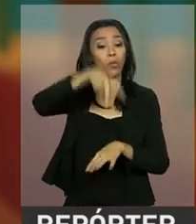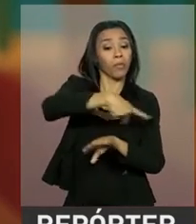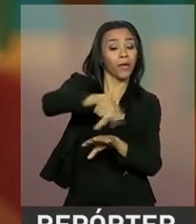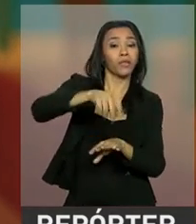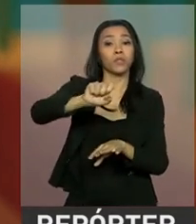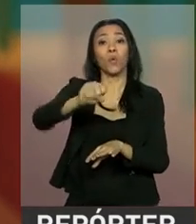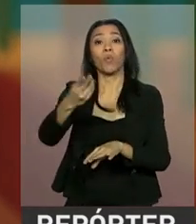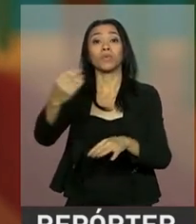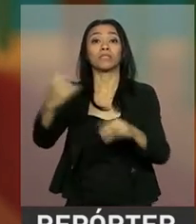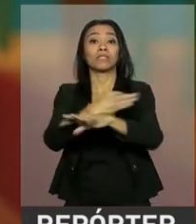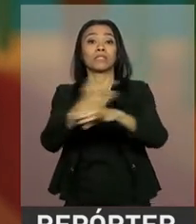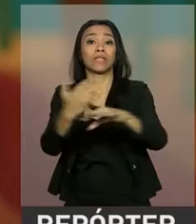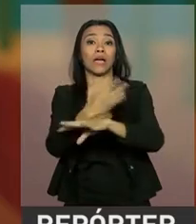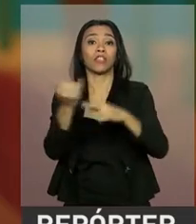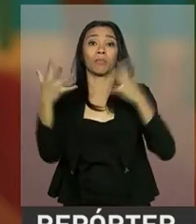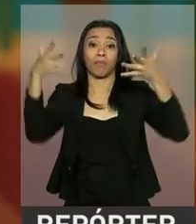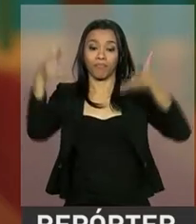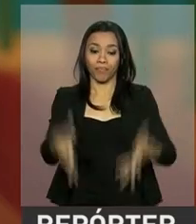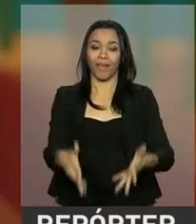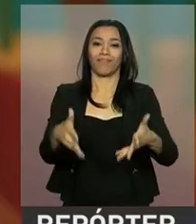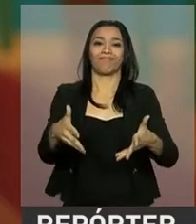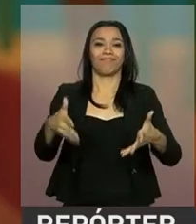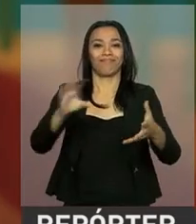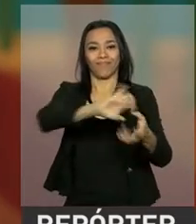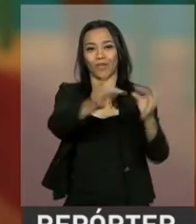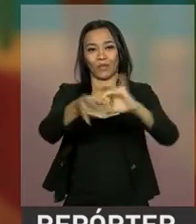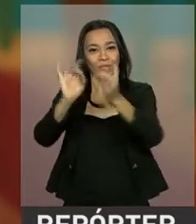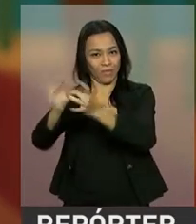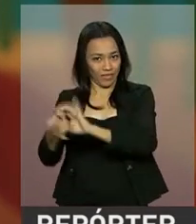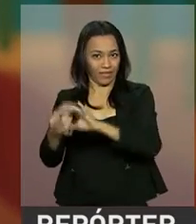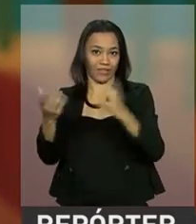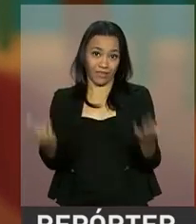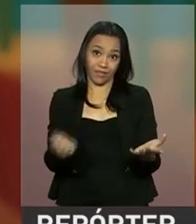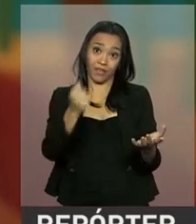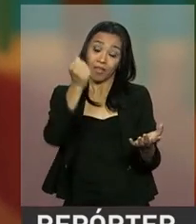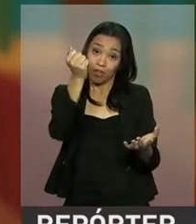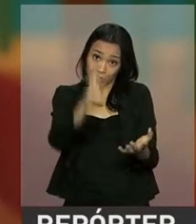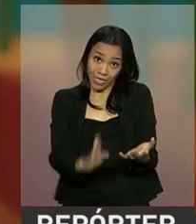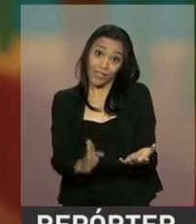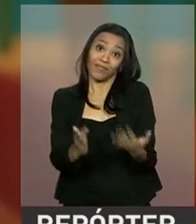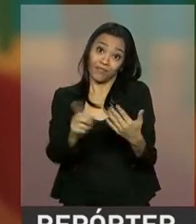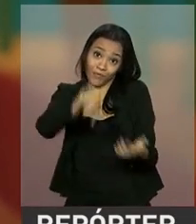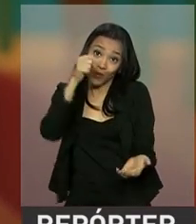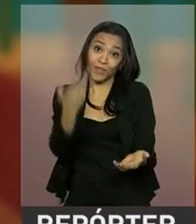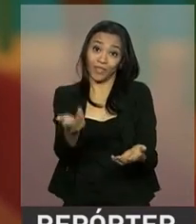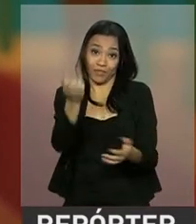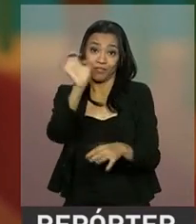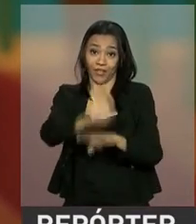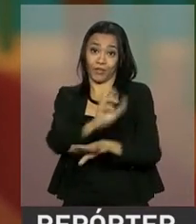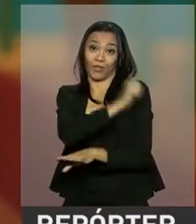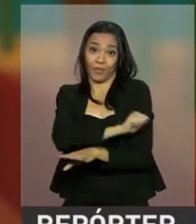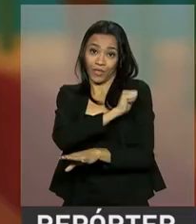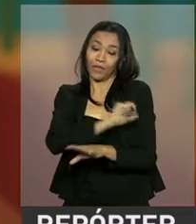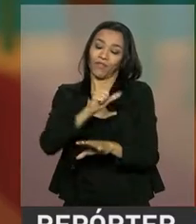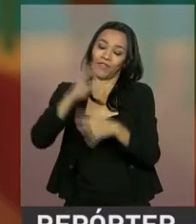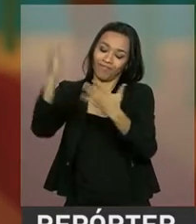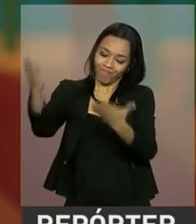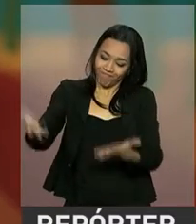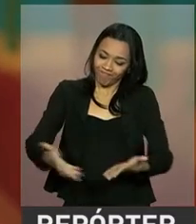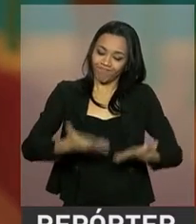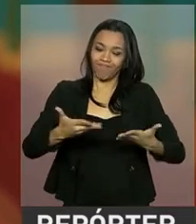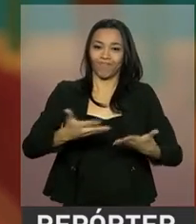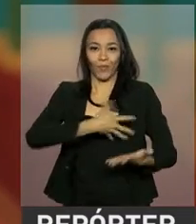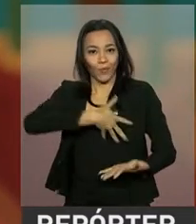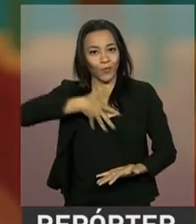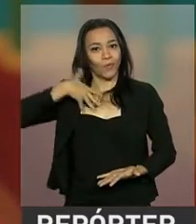cidade para sediar as olimpíadas ao brasil e ao rio de janeiro coube esta honra de